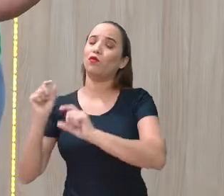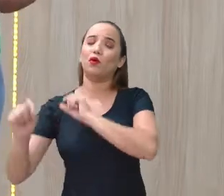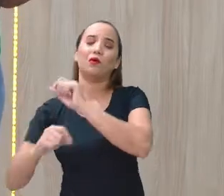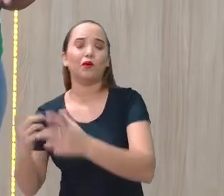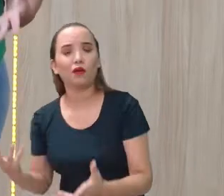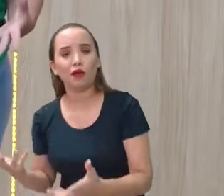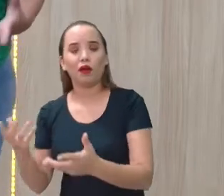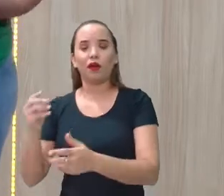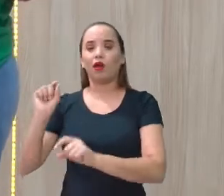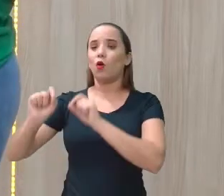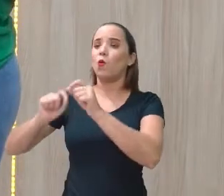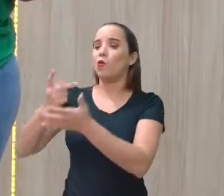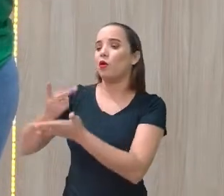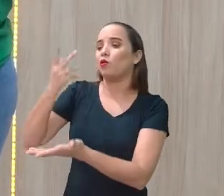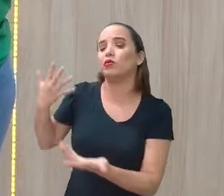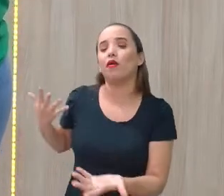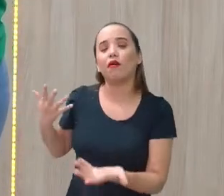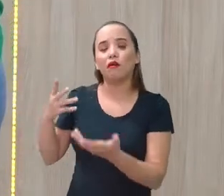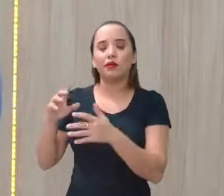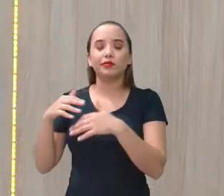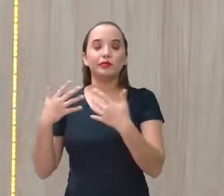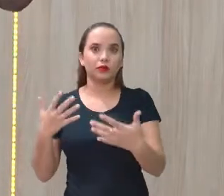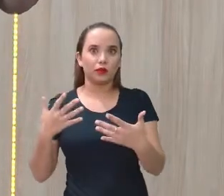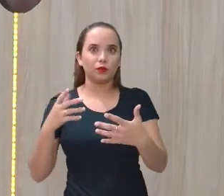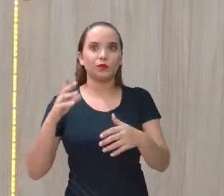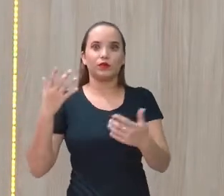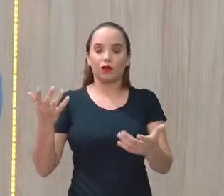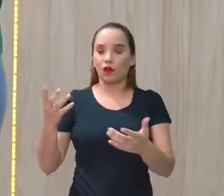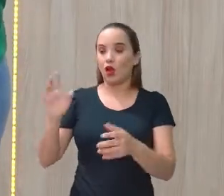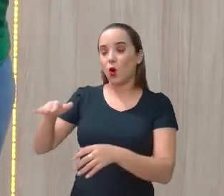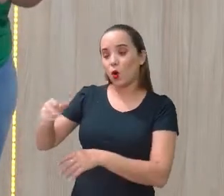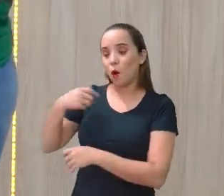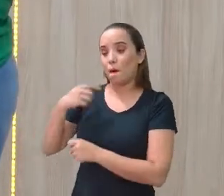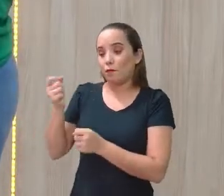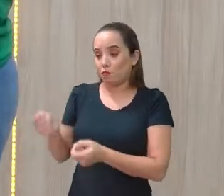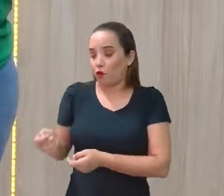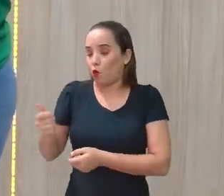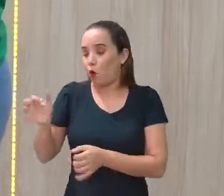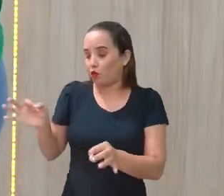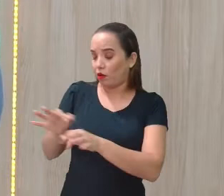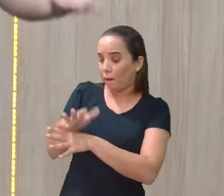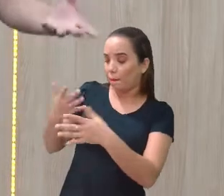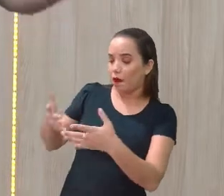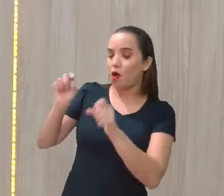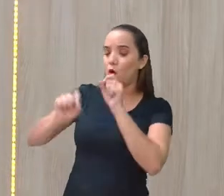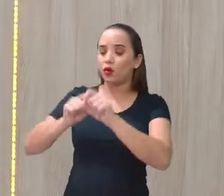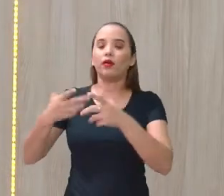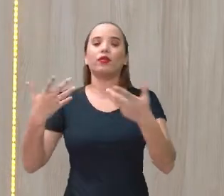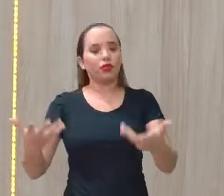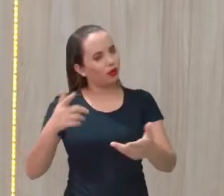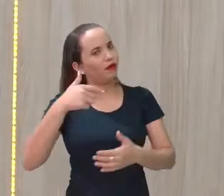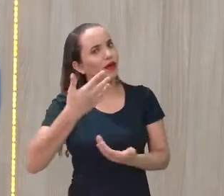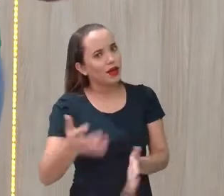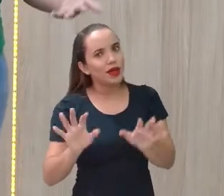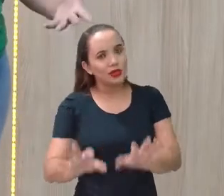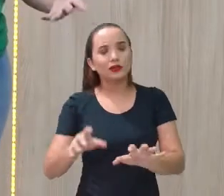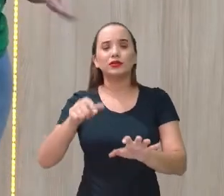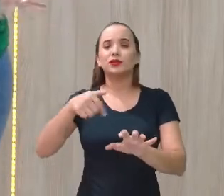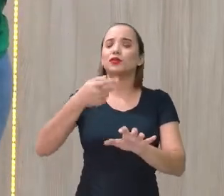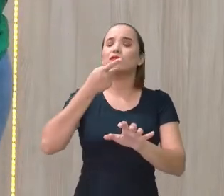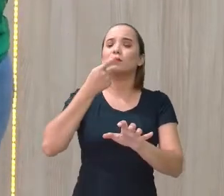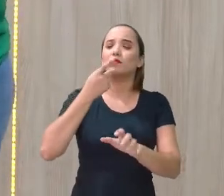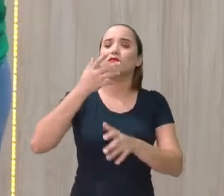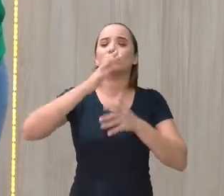precisa recapitular e dizer, olha, então, fechando, exposição oral é uma situação comunicativa que se faz na